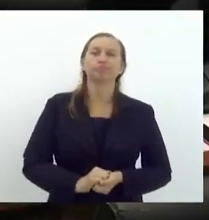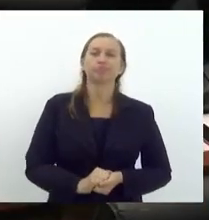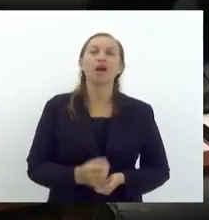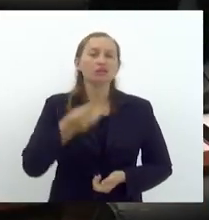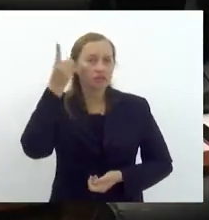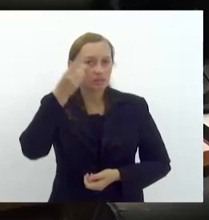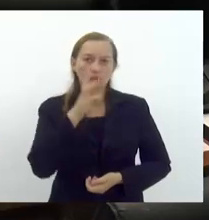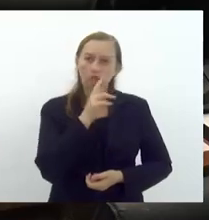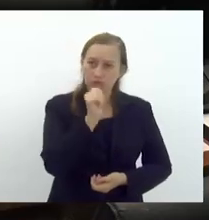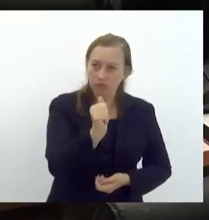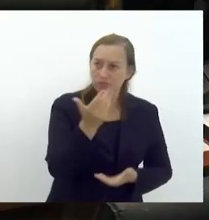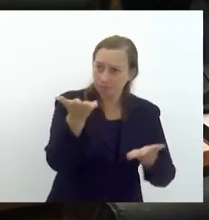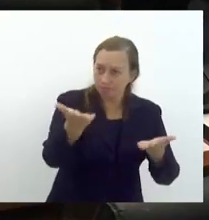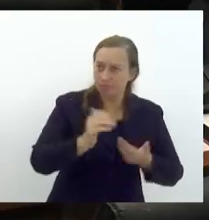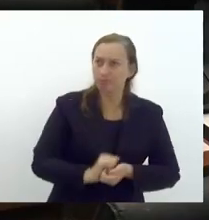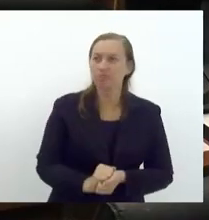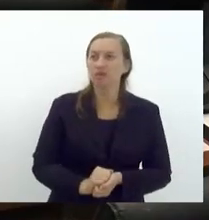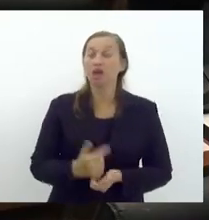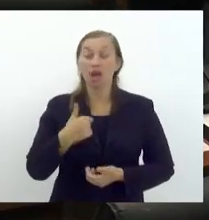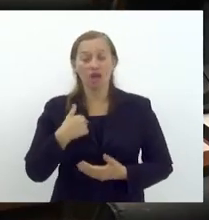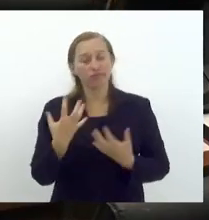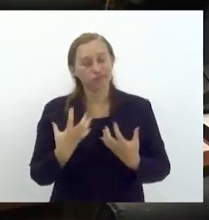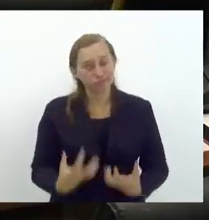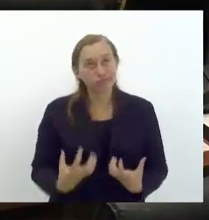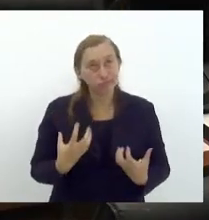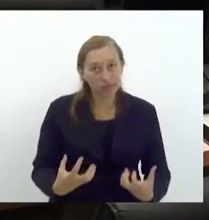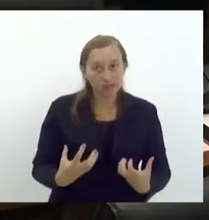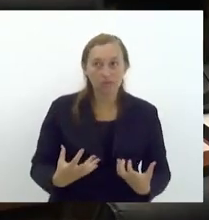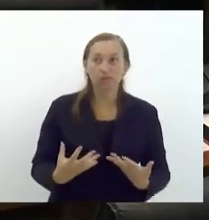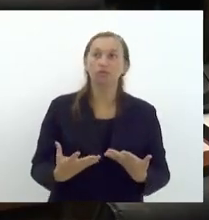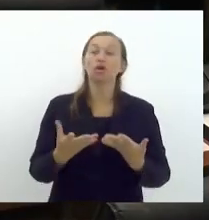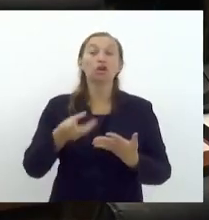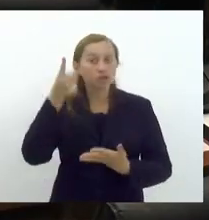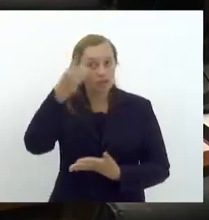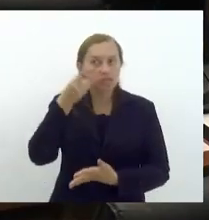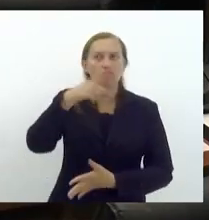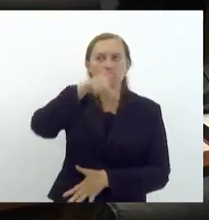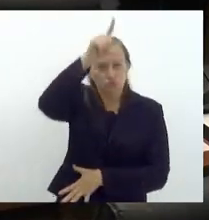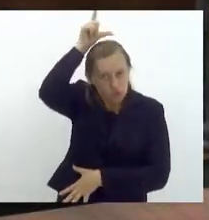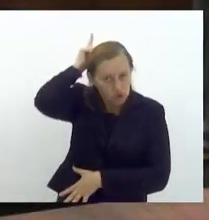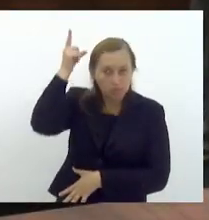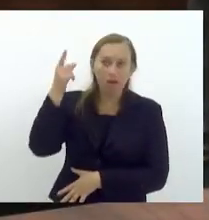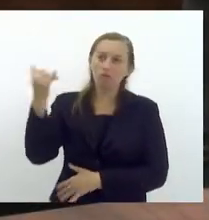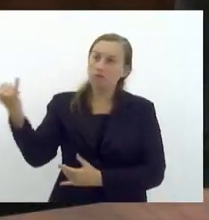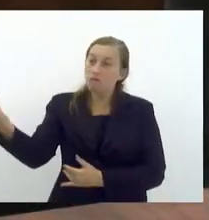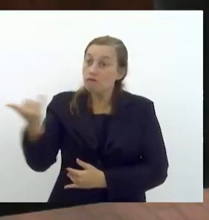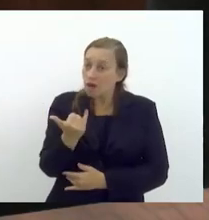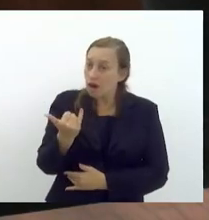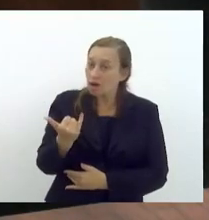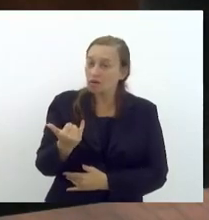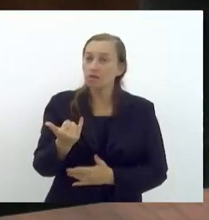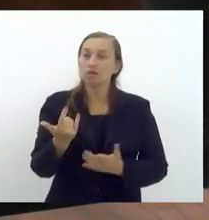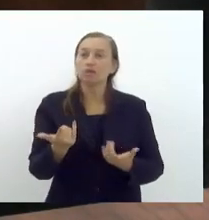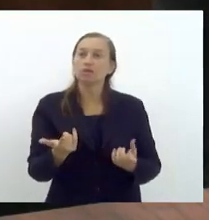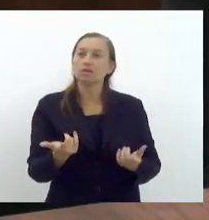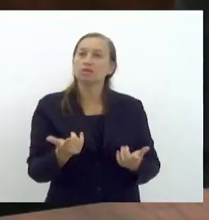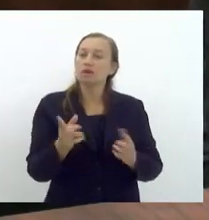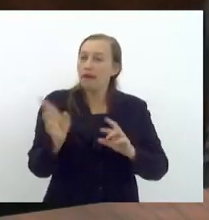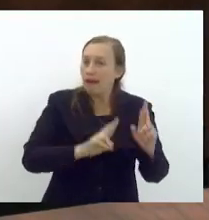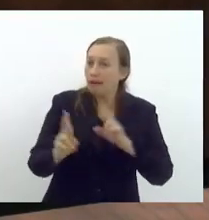Amorim por favor eu tenho sido chato e criterioso com que o Deputado Luiz Paulo fala em relação ao vernáculo